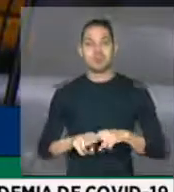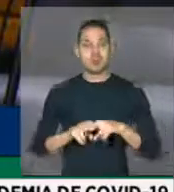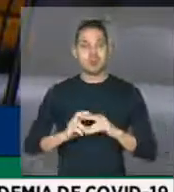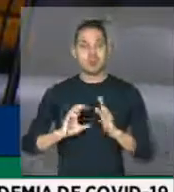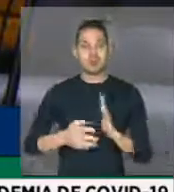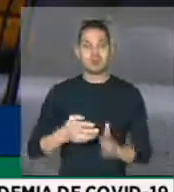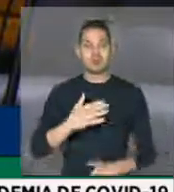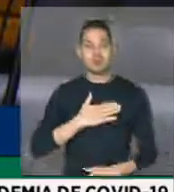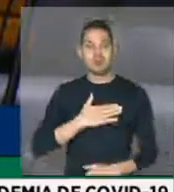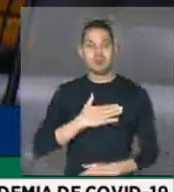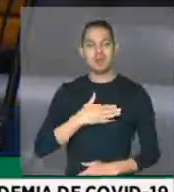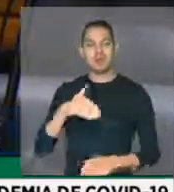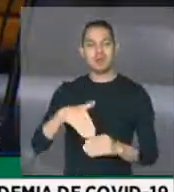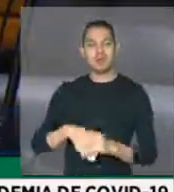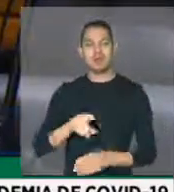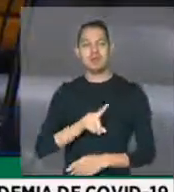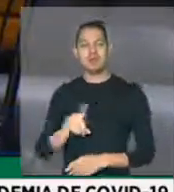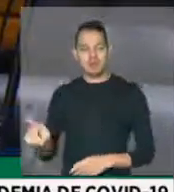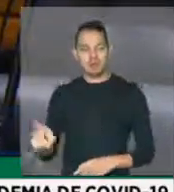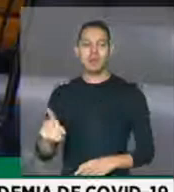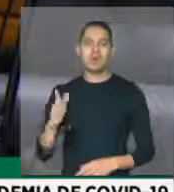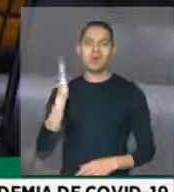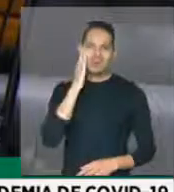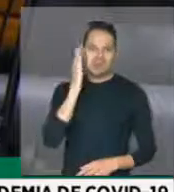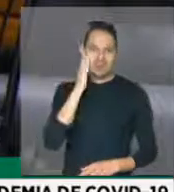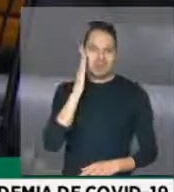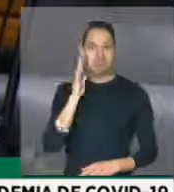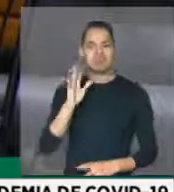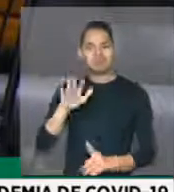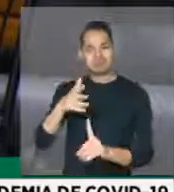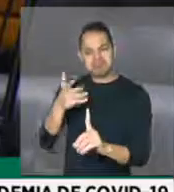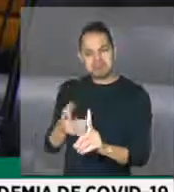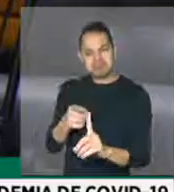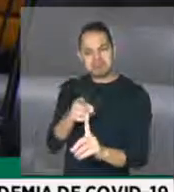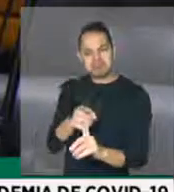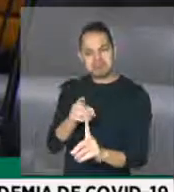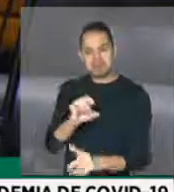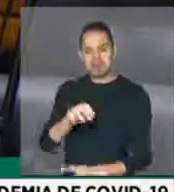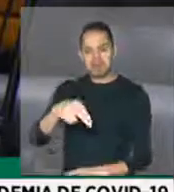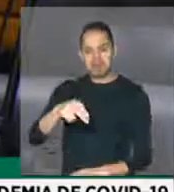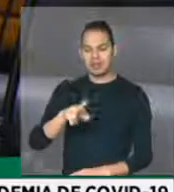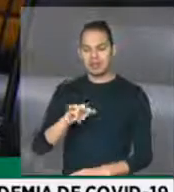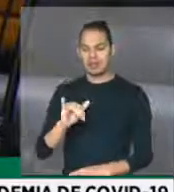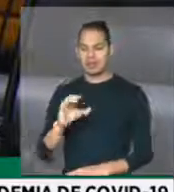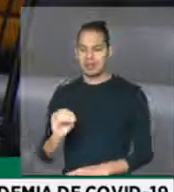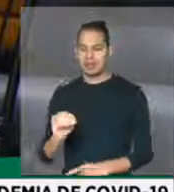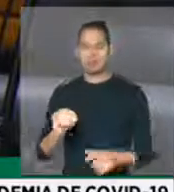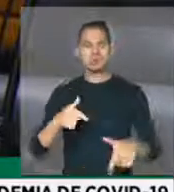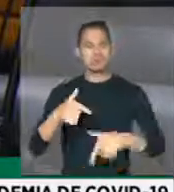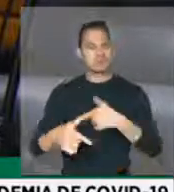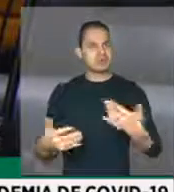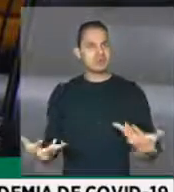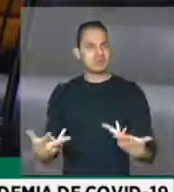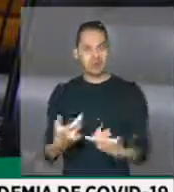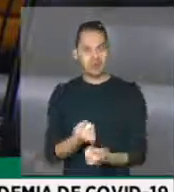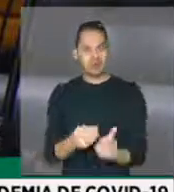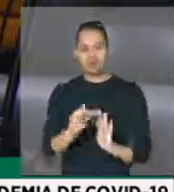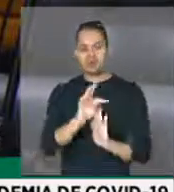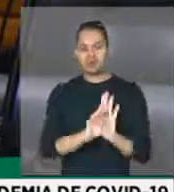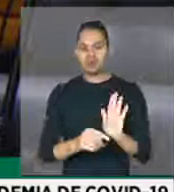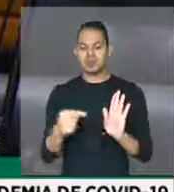orienta não, reconhecendo aqui o bom trabalho feito pelo deputado Henrico, sem contestar o mérito dos